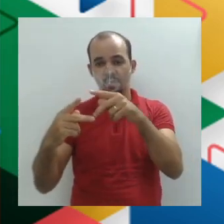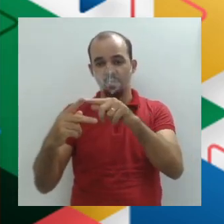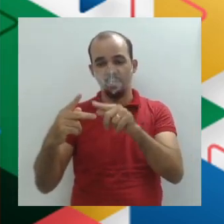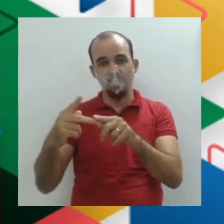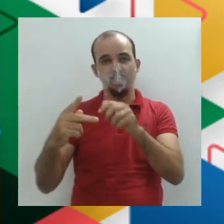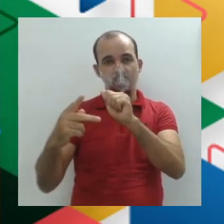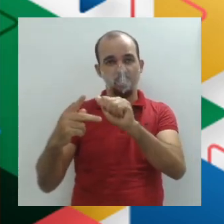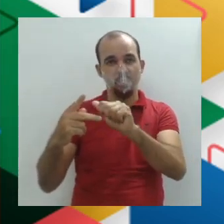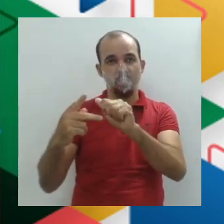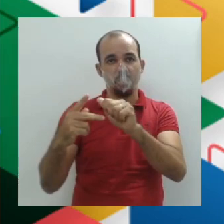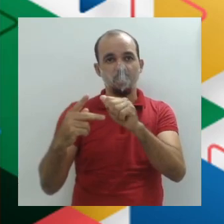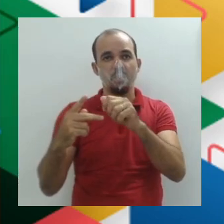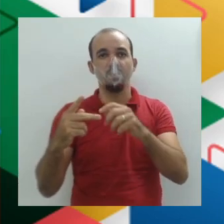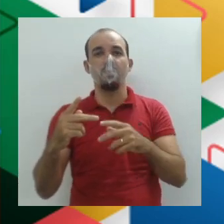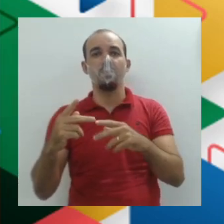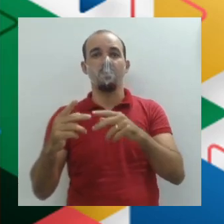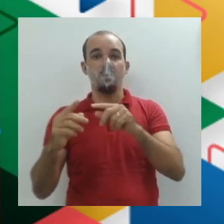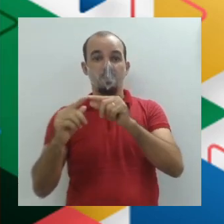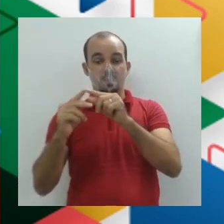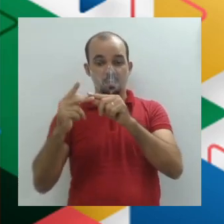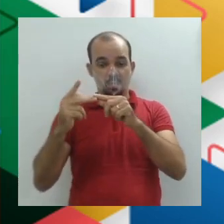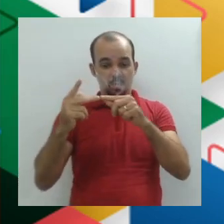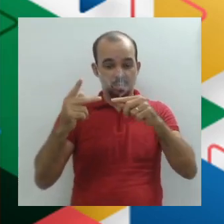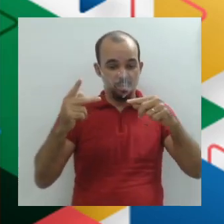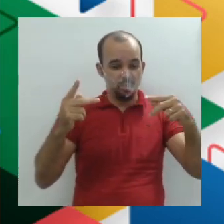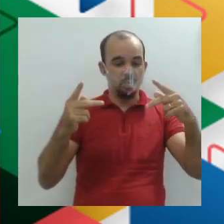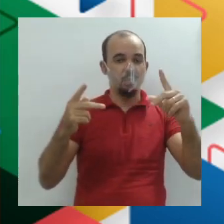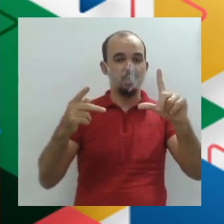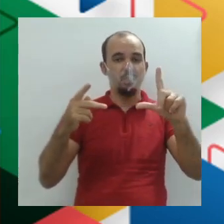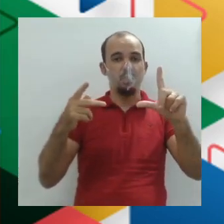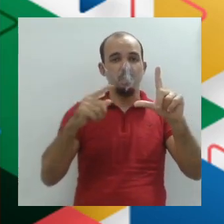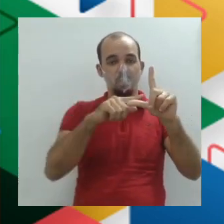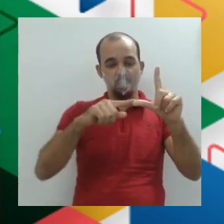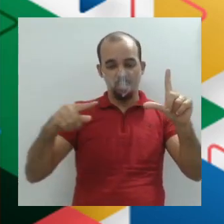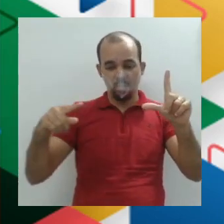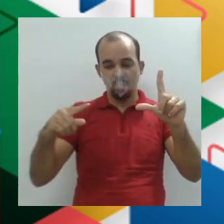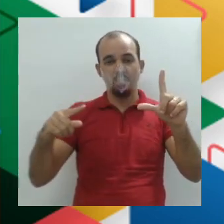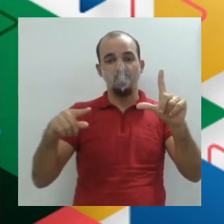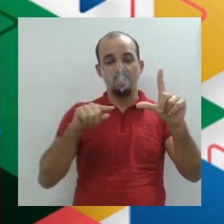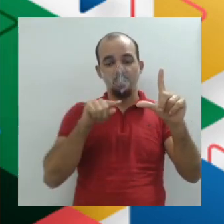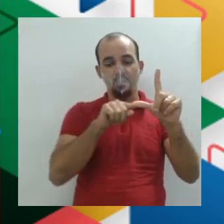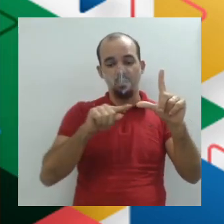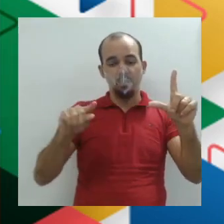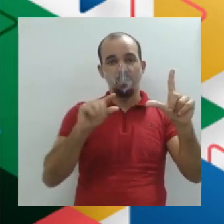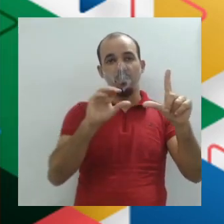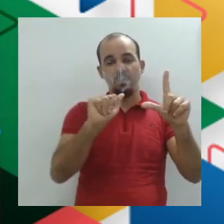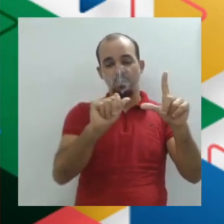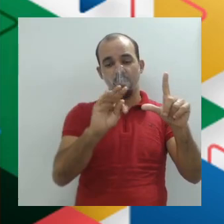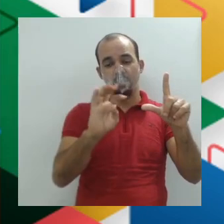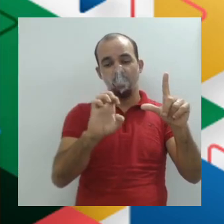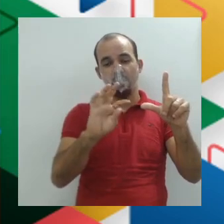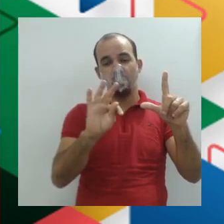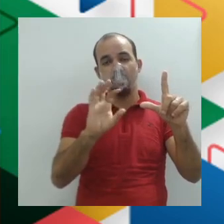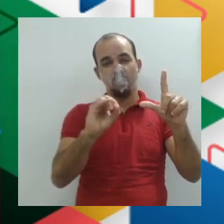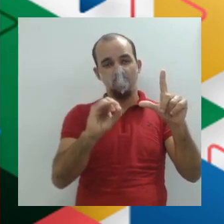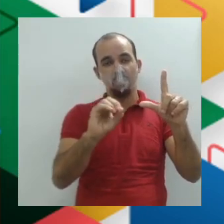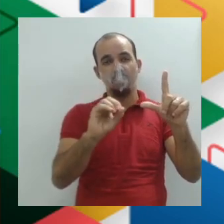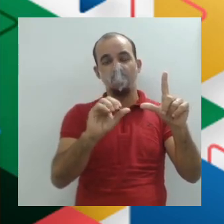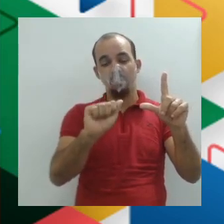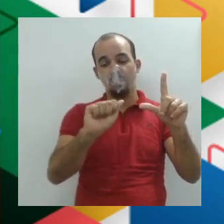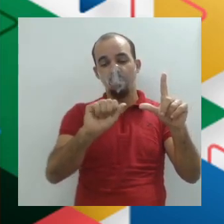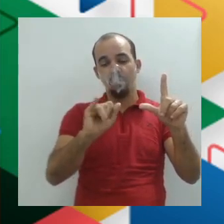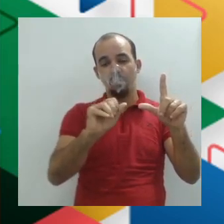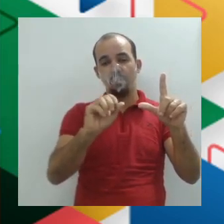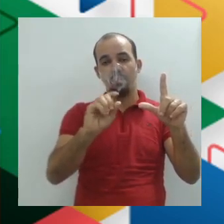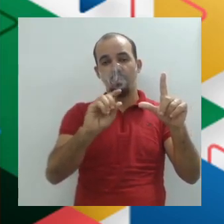cateto adjacente. Então, quando eu dividir o cateto adjacente, a medida dele, tá? Pela medida da